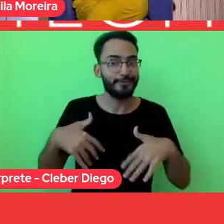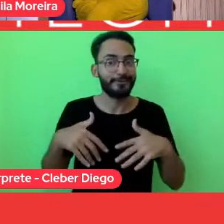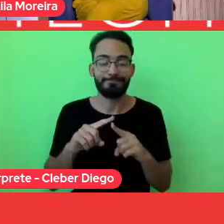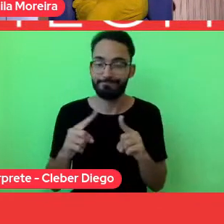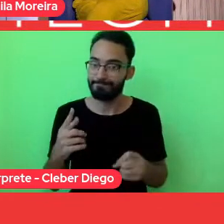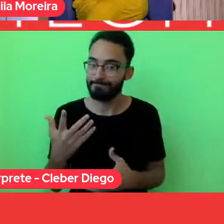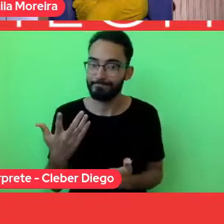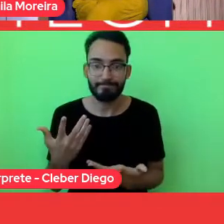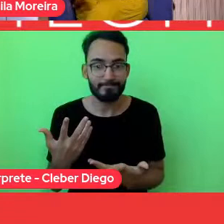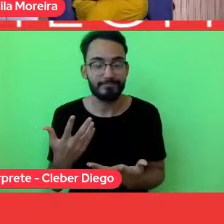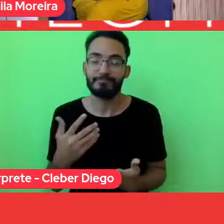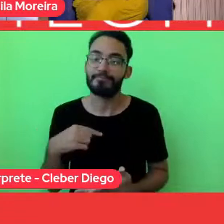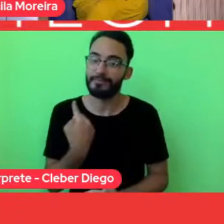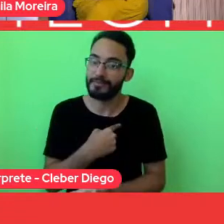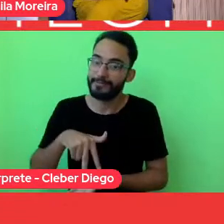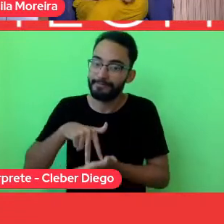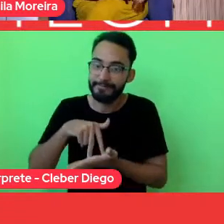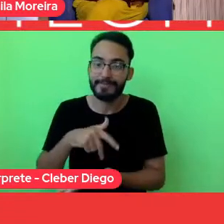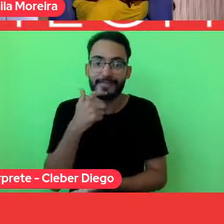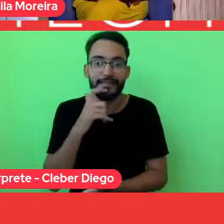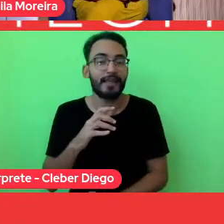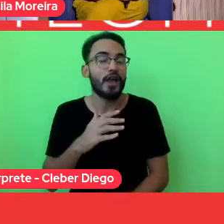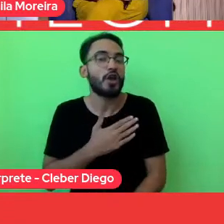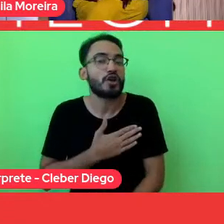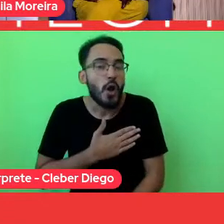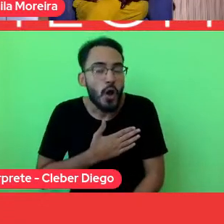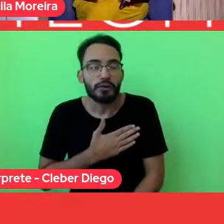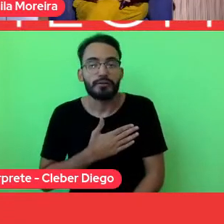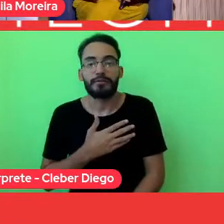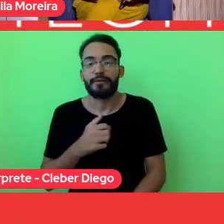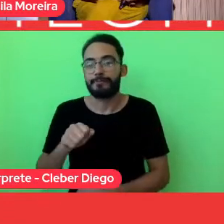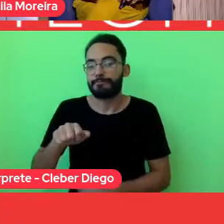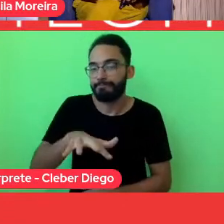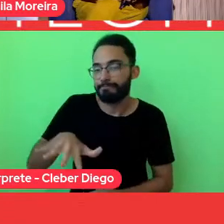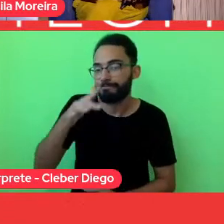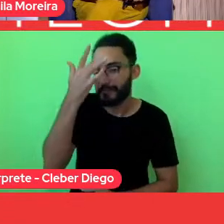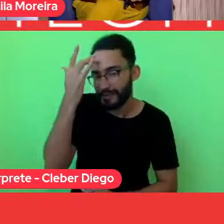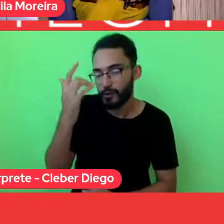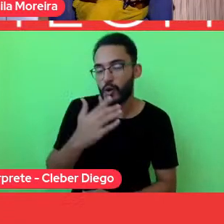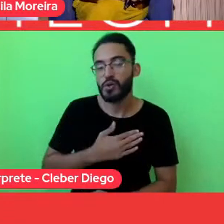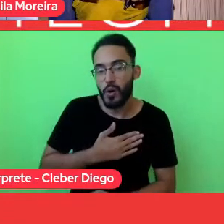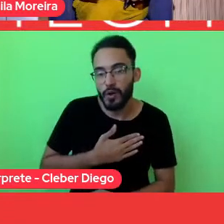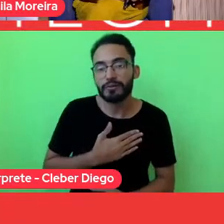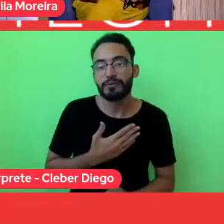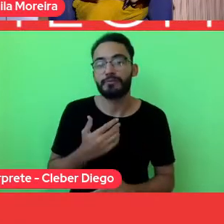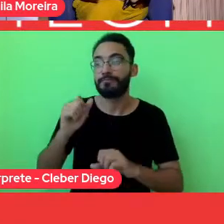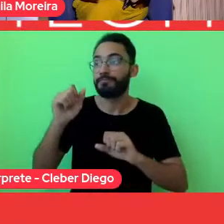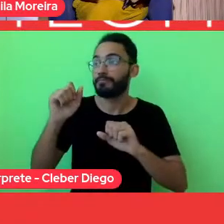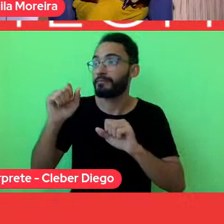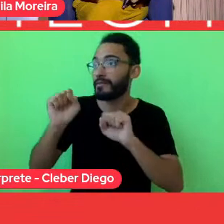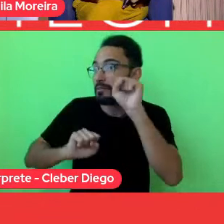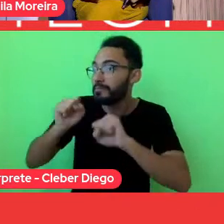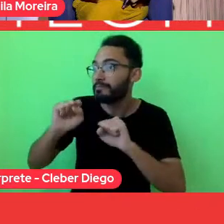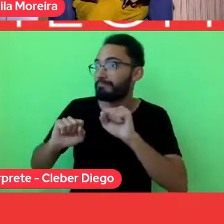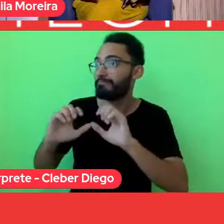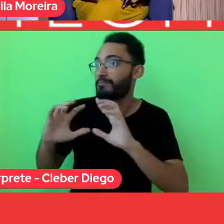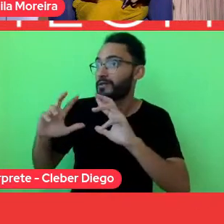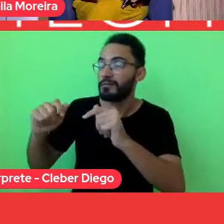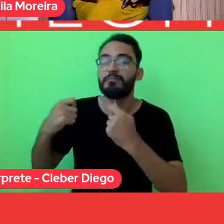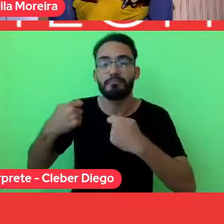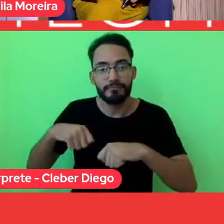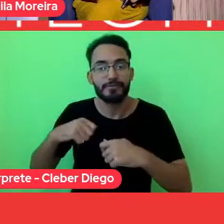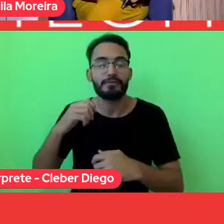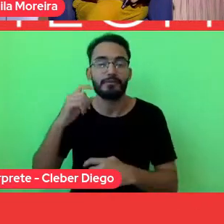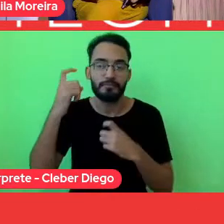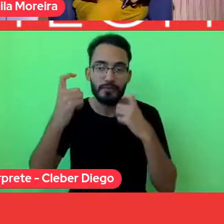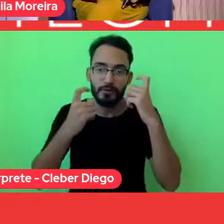aqui porque a gente gosta, a gente está fazendo o que a gente gosta, com pessoas que a gente gosta. E é isso que as empresas têm que preocupar, é tornar um